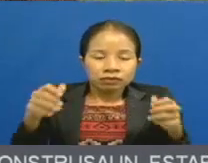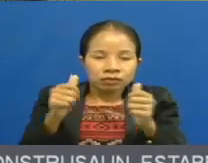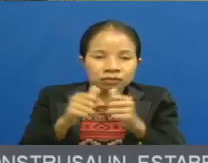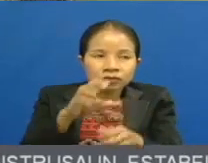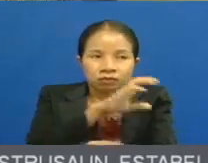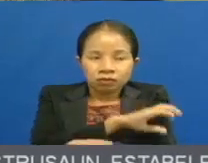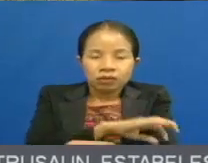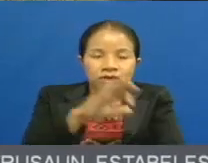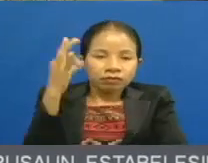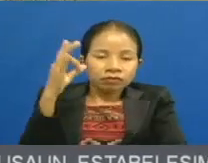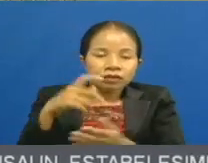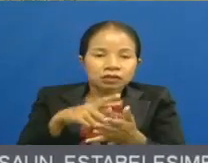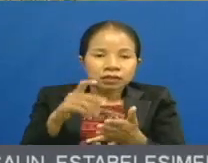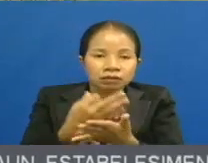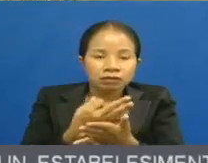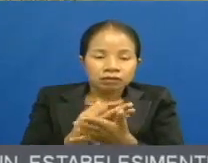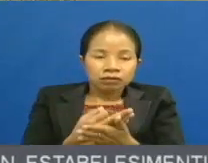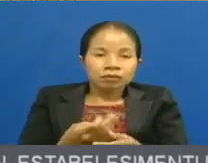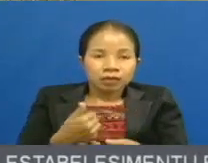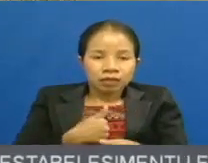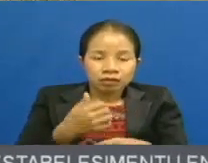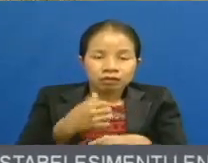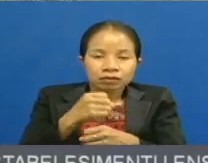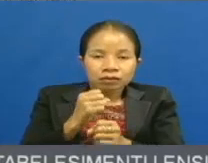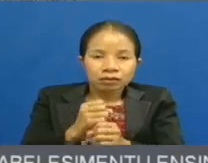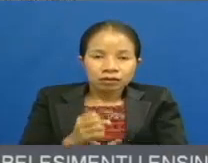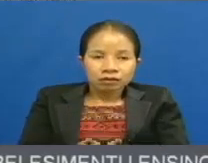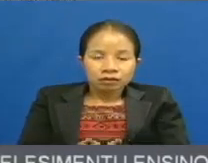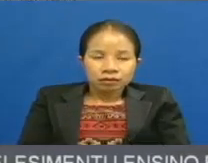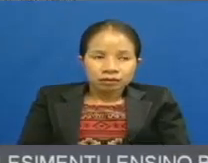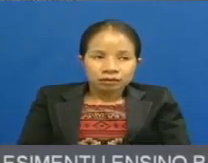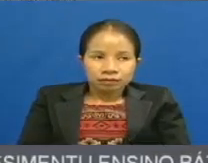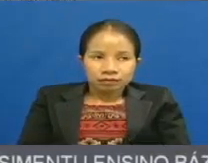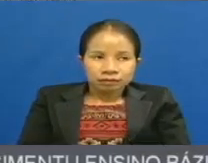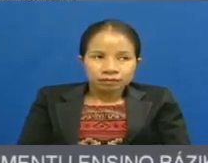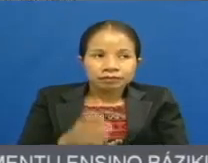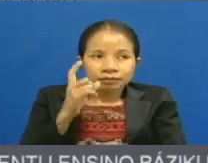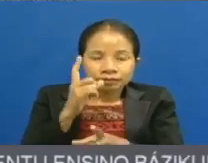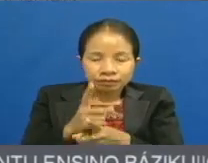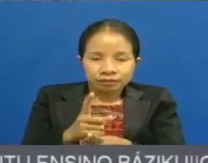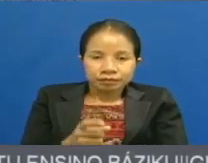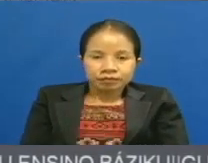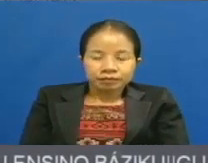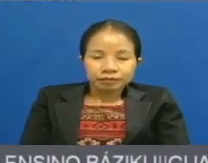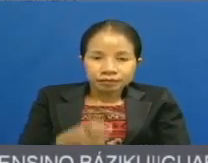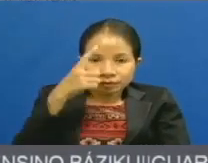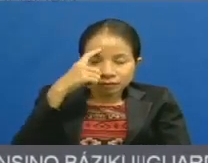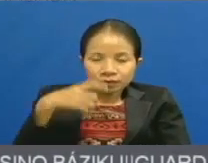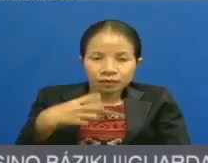guarda floresta, ho de selo multa, ba acto nebe nia comete. Né, los, tamba